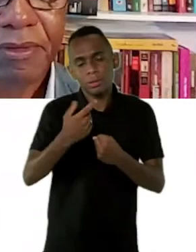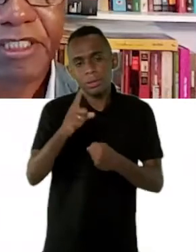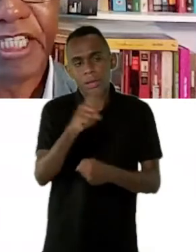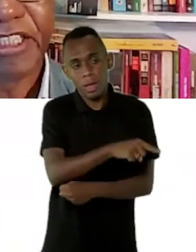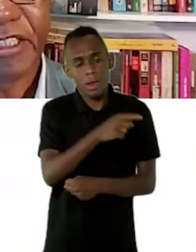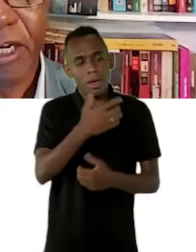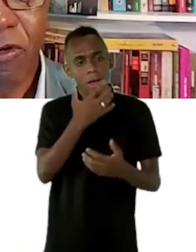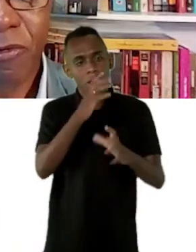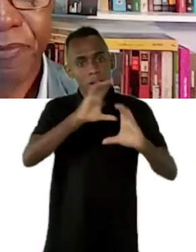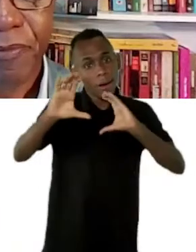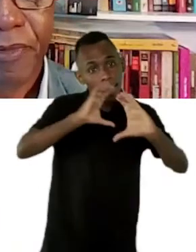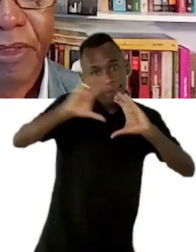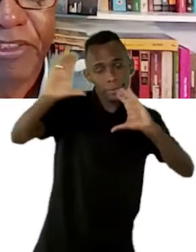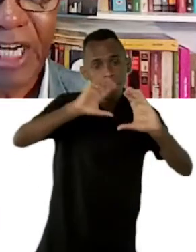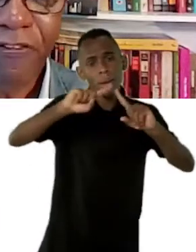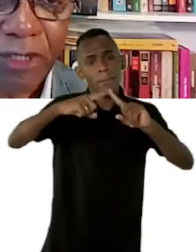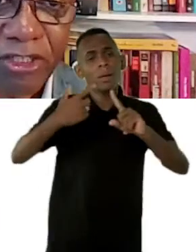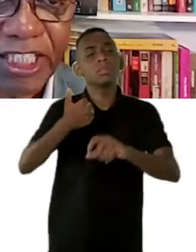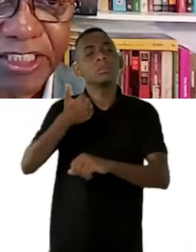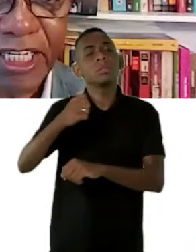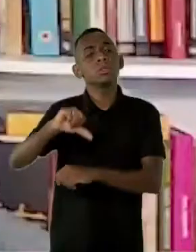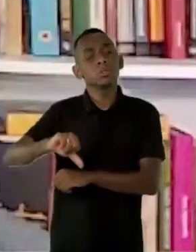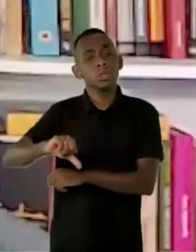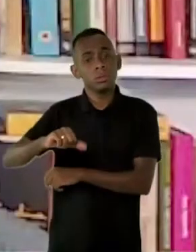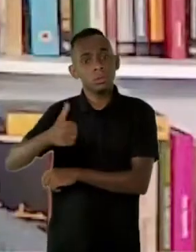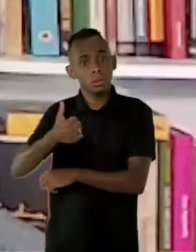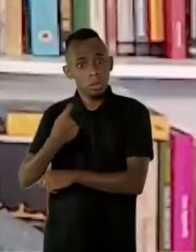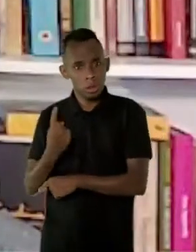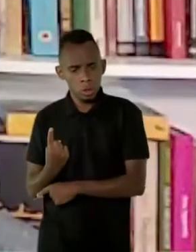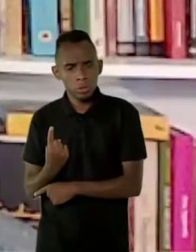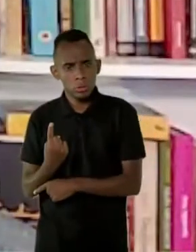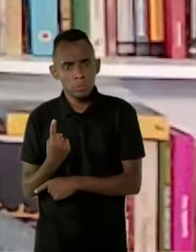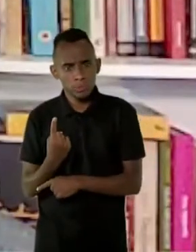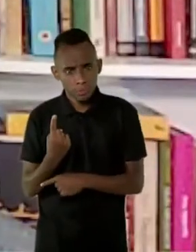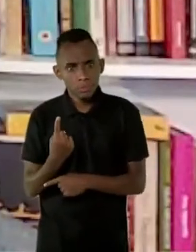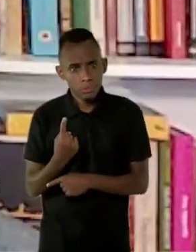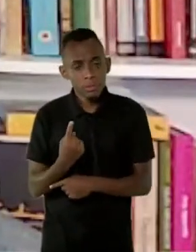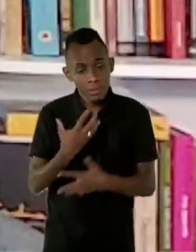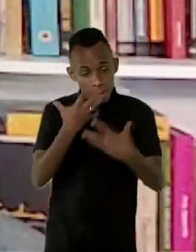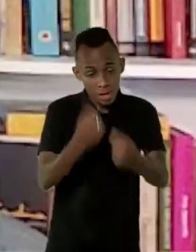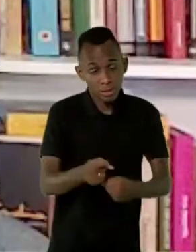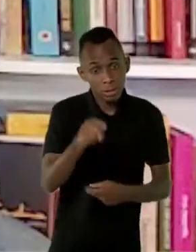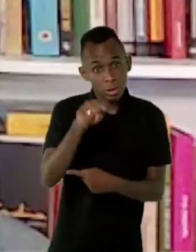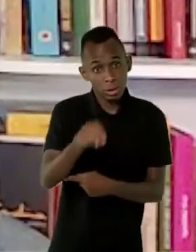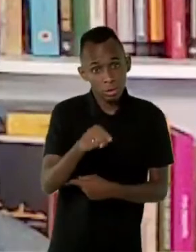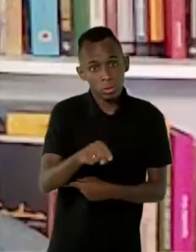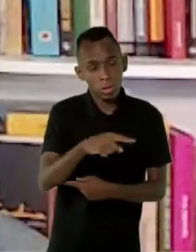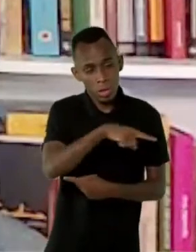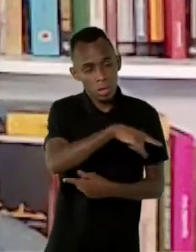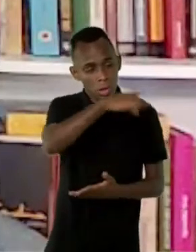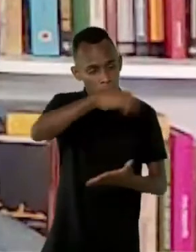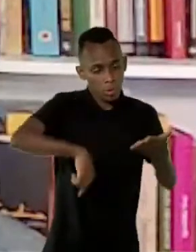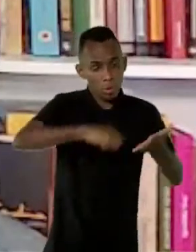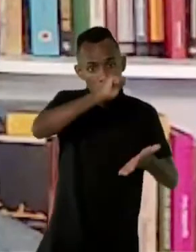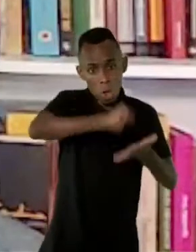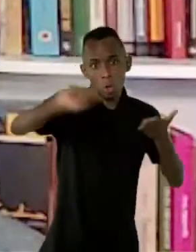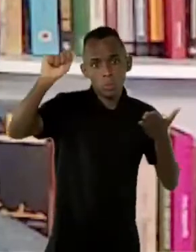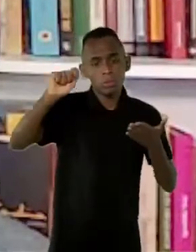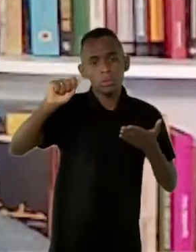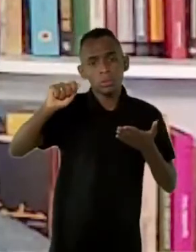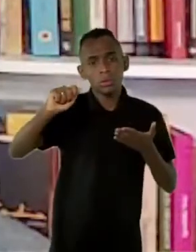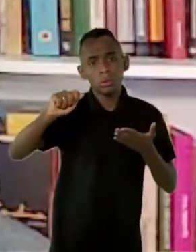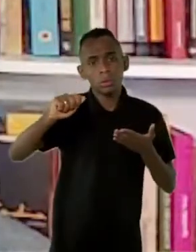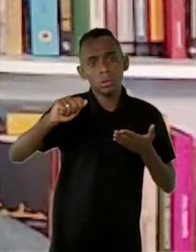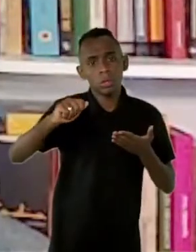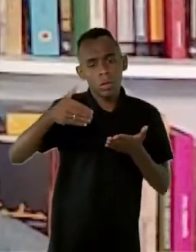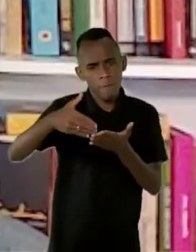hora, em 61, já no final de 60, ele já se tinha convencido, né? Ela assinou o contrato com a RCA Victor no final